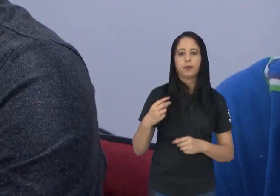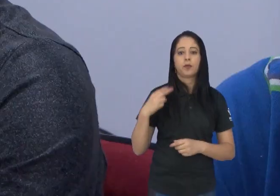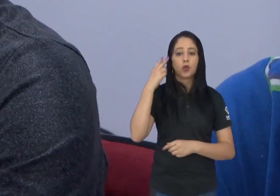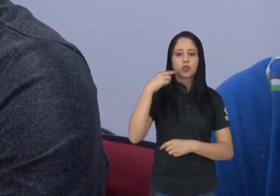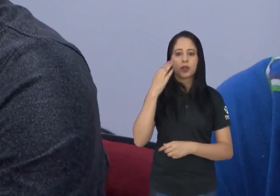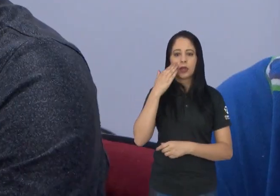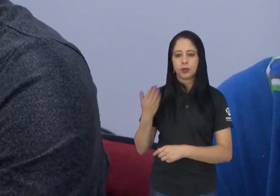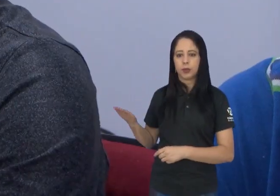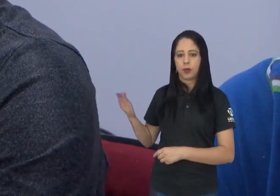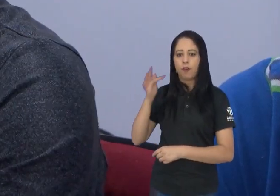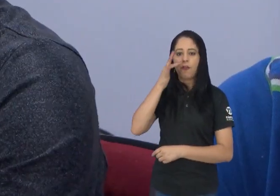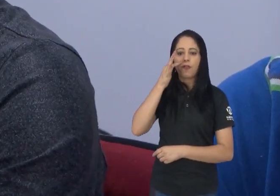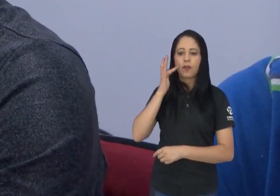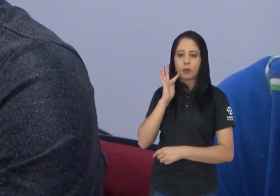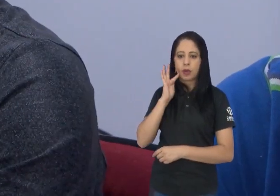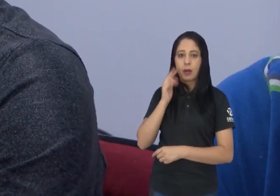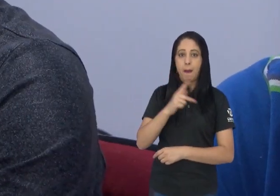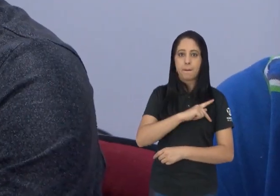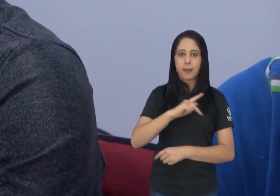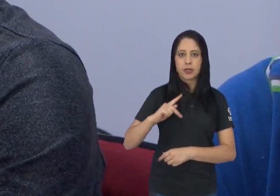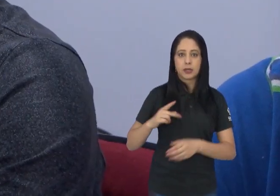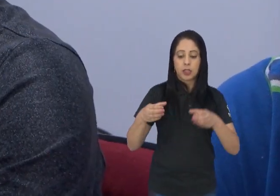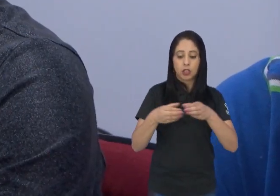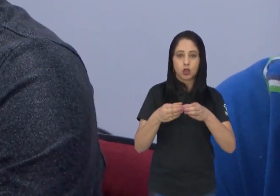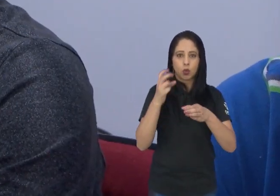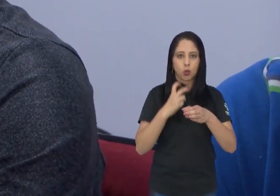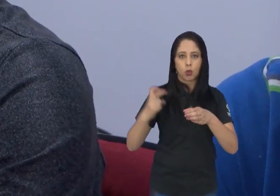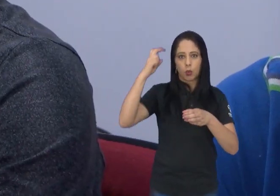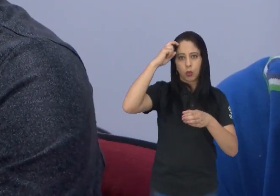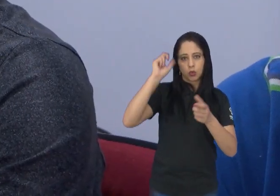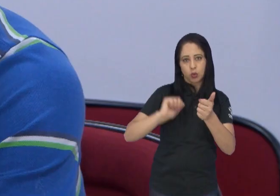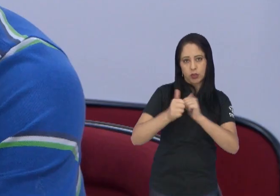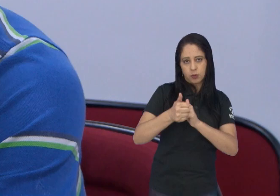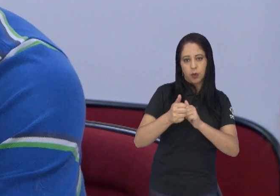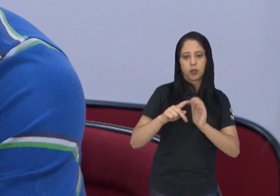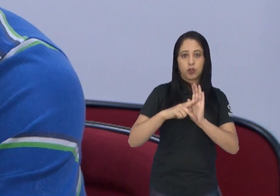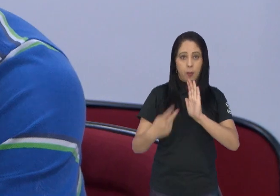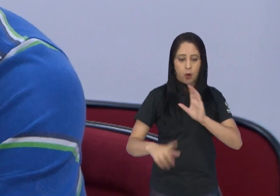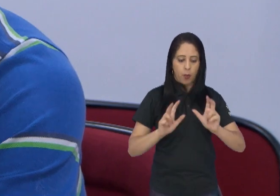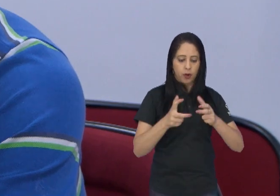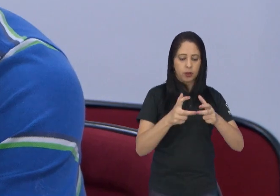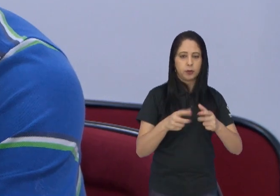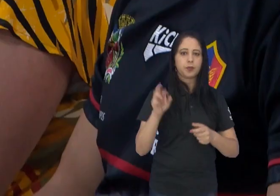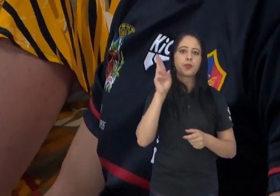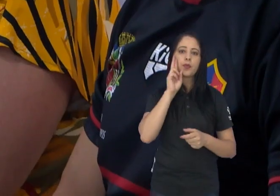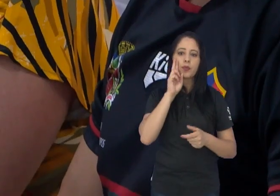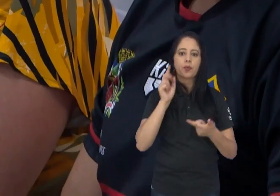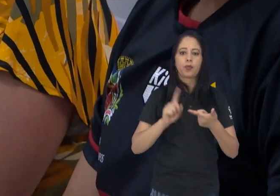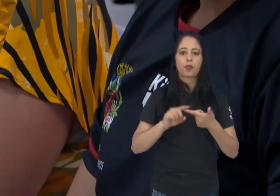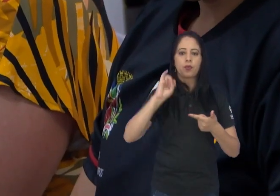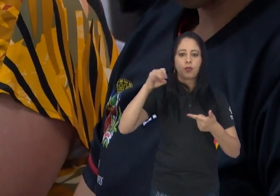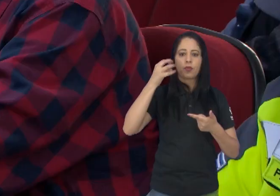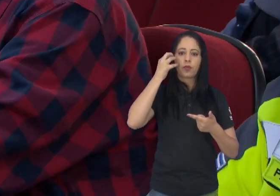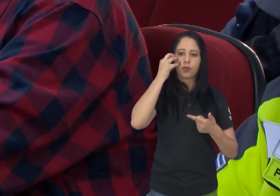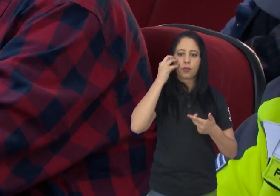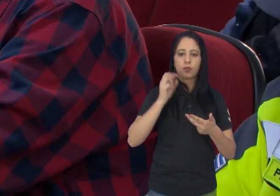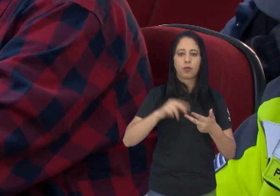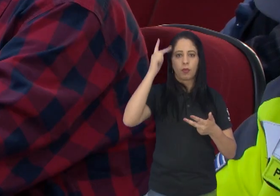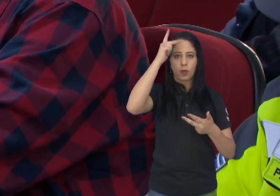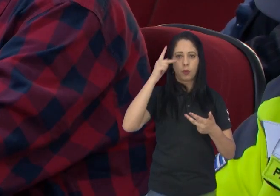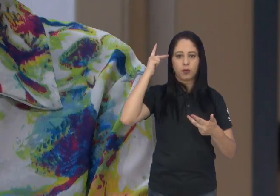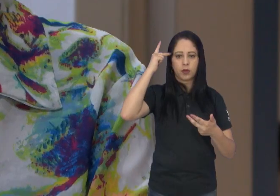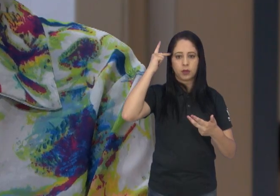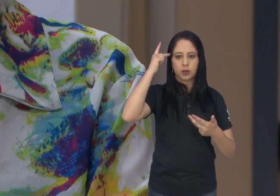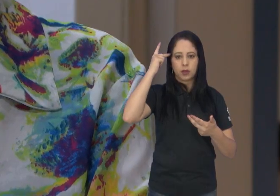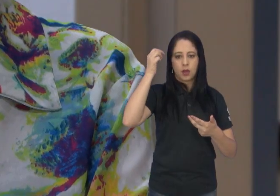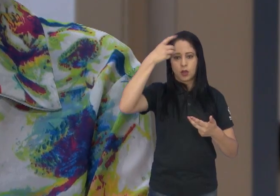vereadores Fabião Zagueiro, presidente da Comissão de Cultura e Esporte da Câmara, Renato Santiago, Juliana Fraga, Fernando